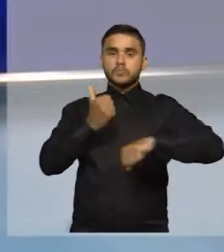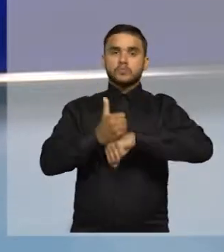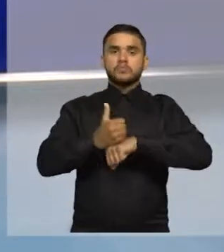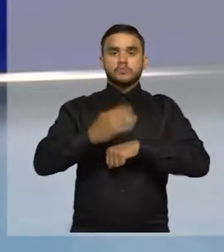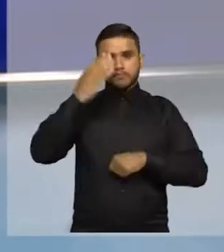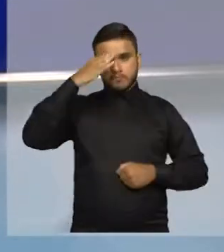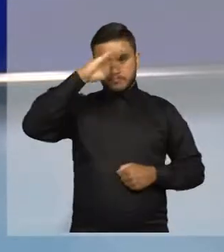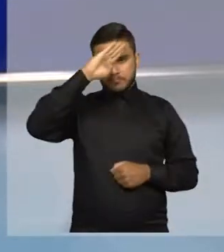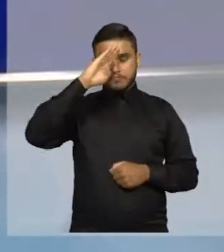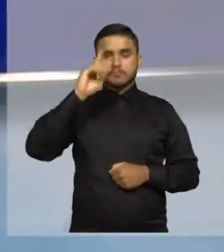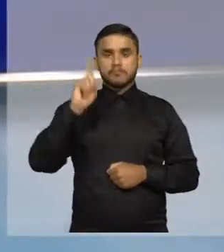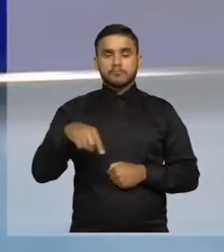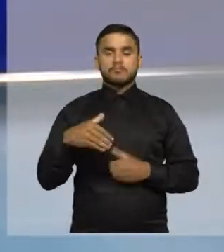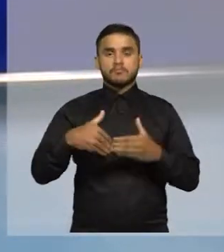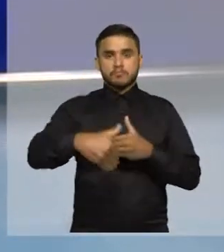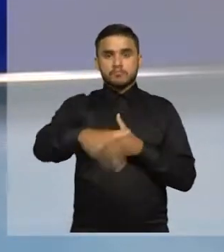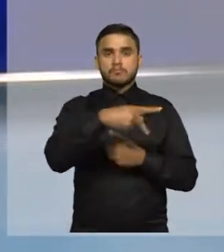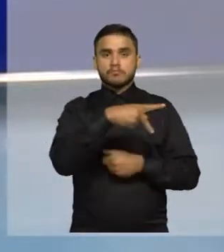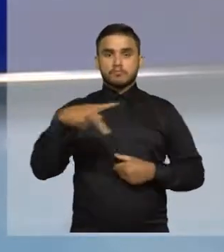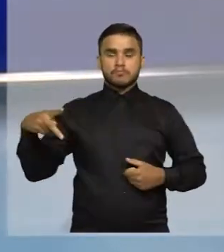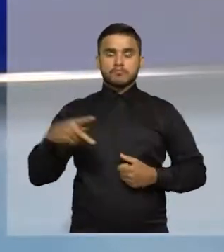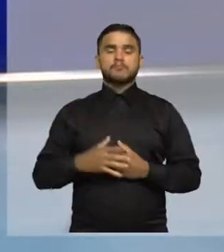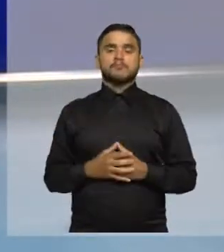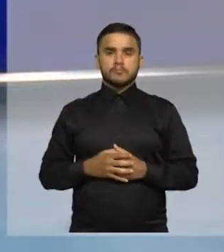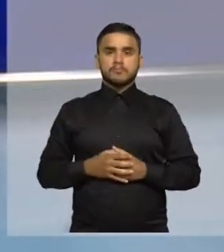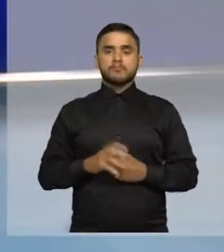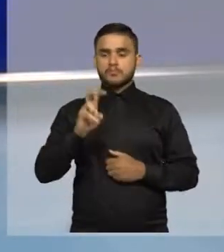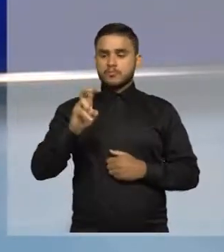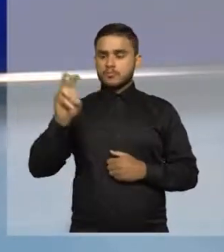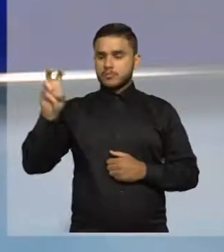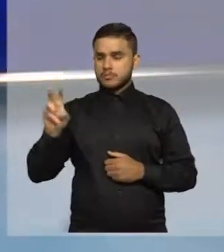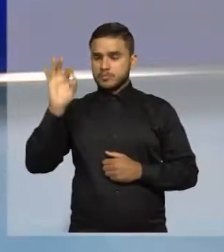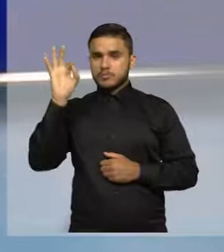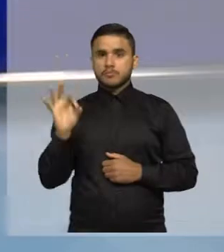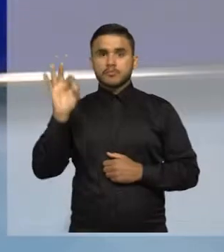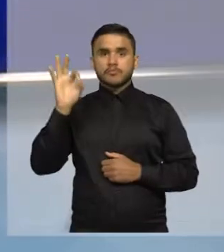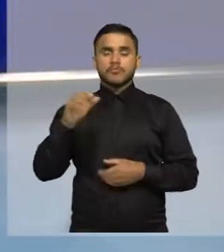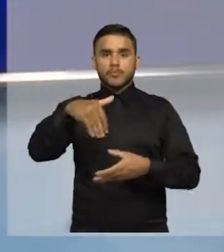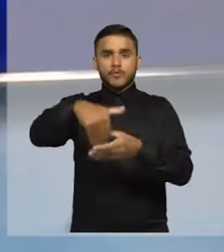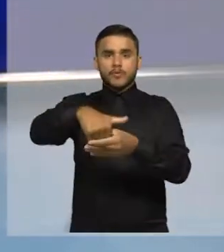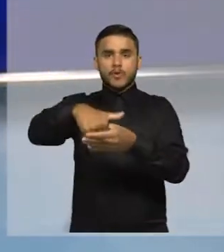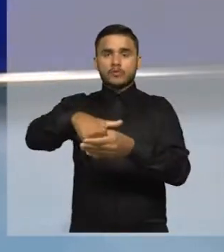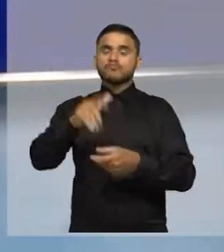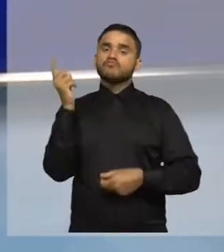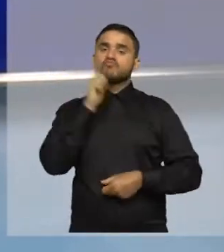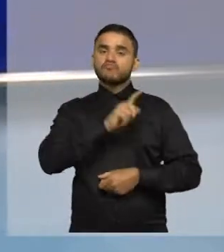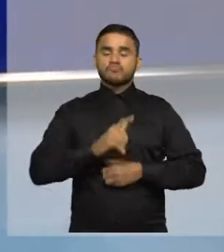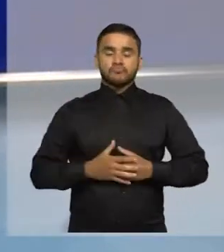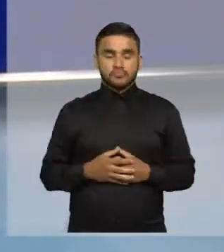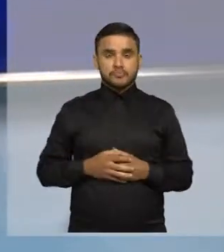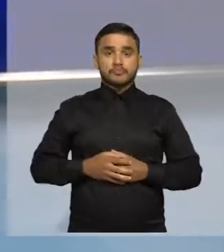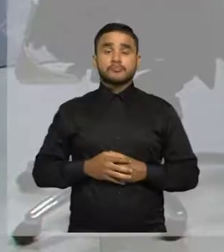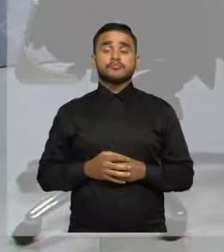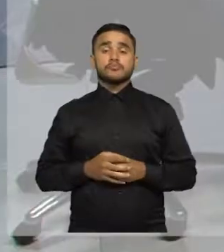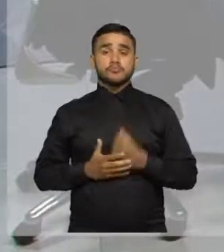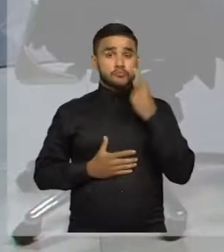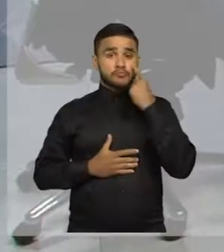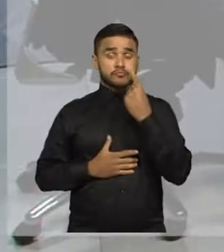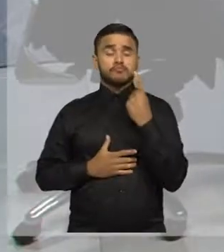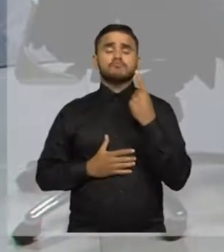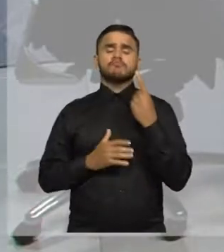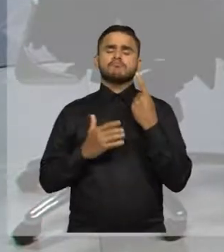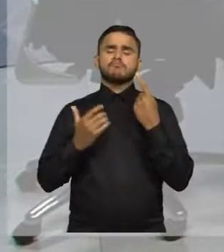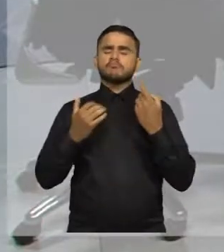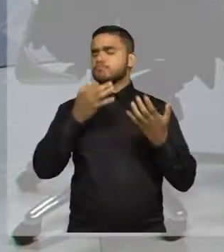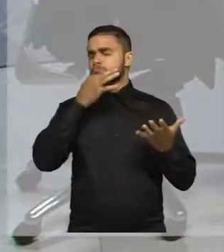Jair Bolsonaro como futuro presidente do Brasil com 55% dos votos. Antes de iniciarmos